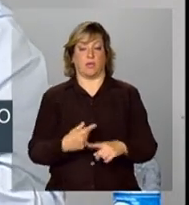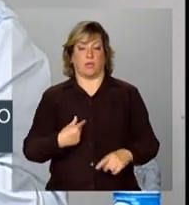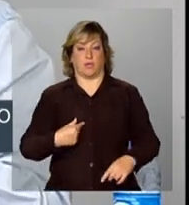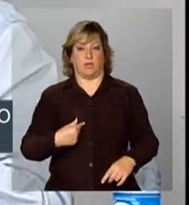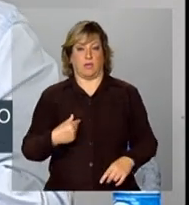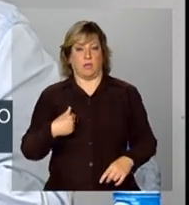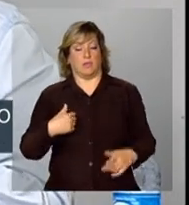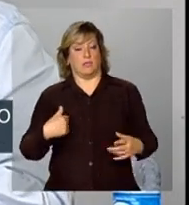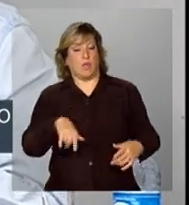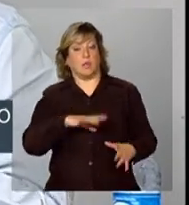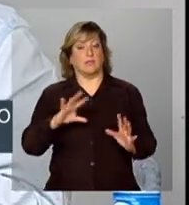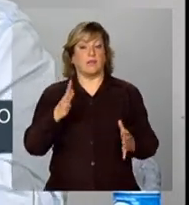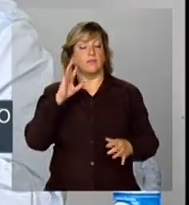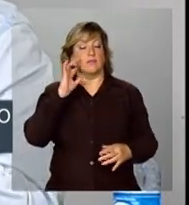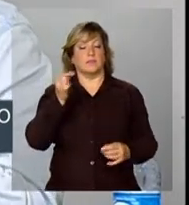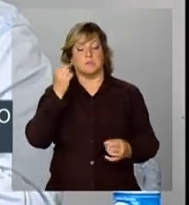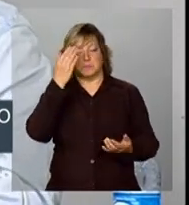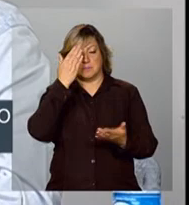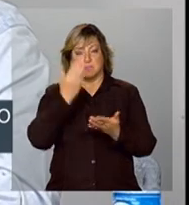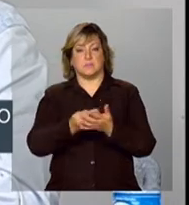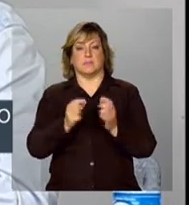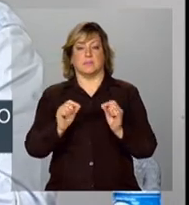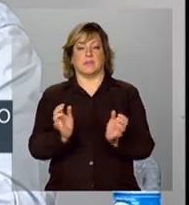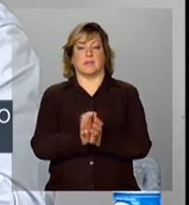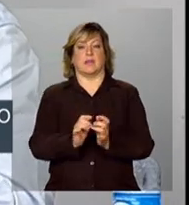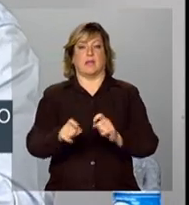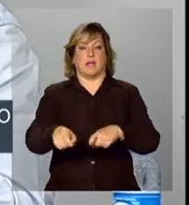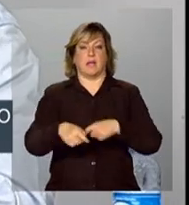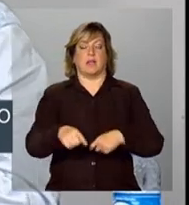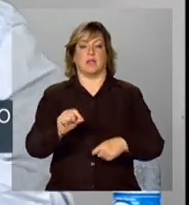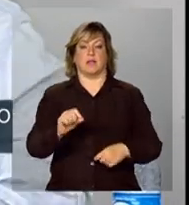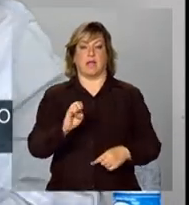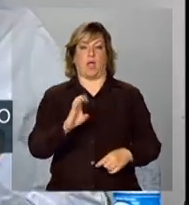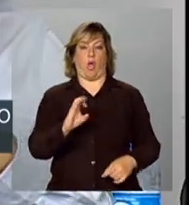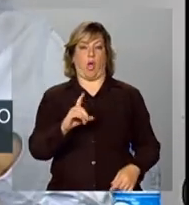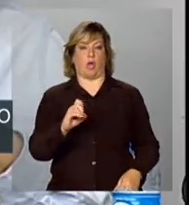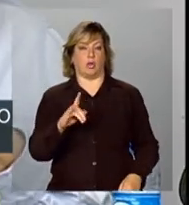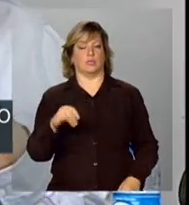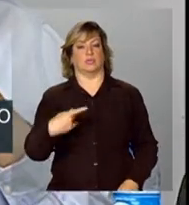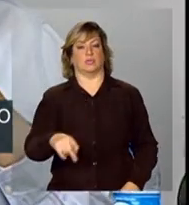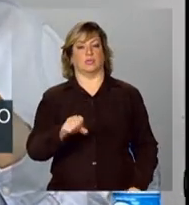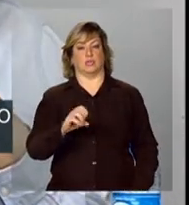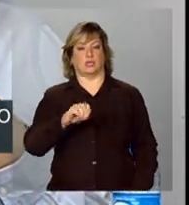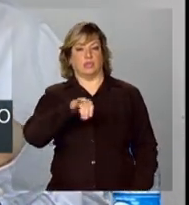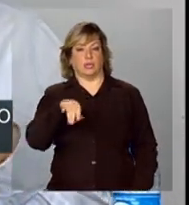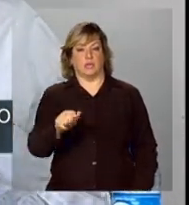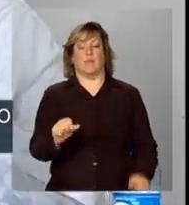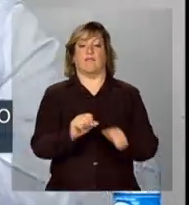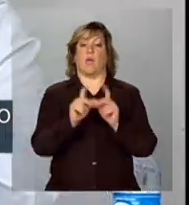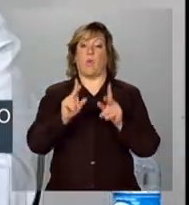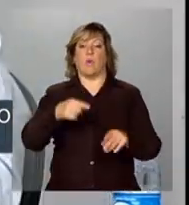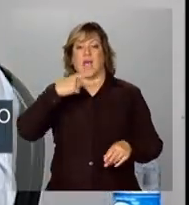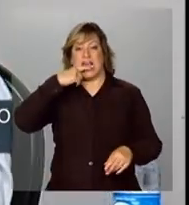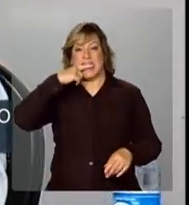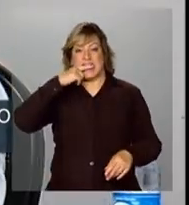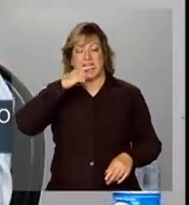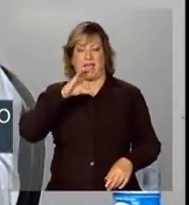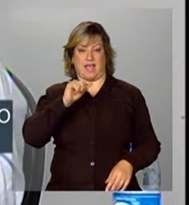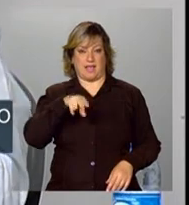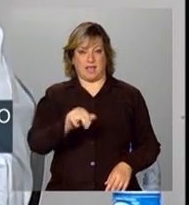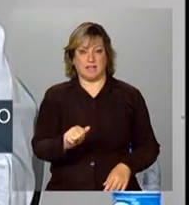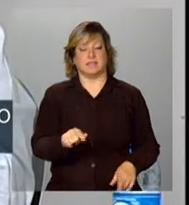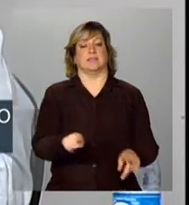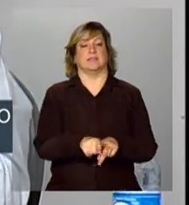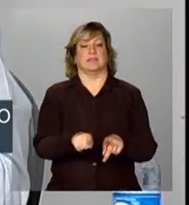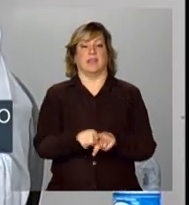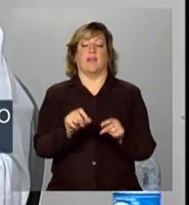tenhamos que apostar no zoneamento agroecológico da soja, como fizemos com a cana, talvez seja um caminho a ser